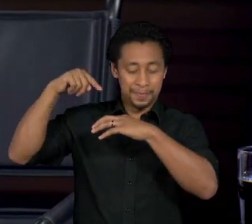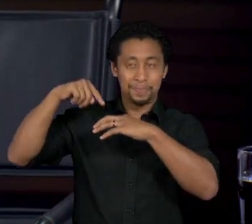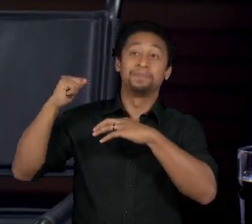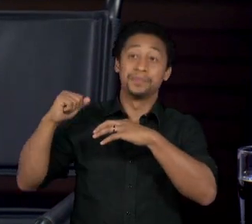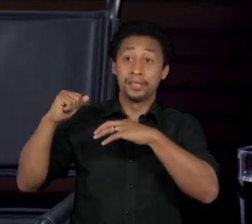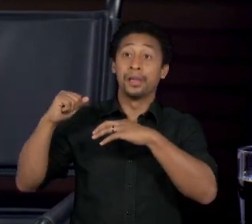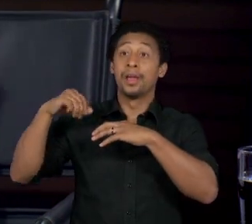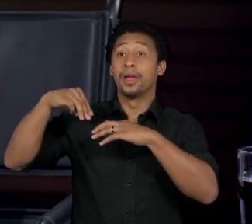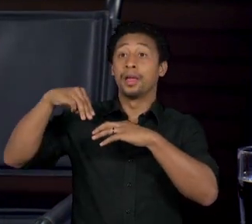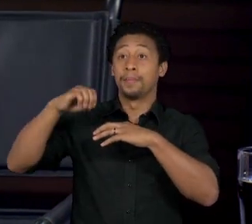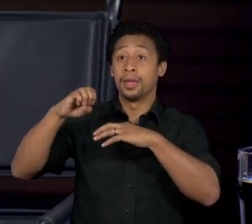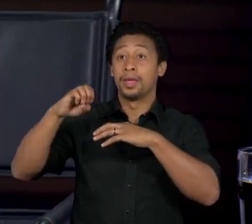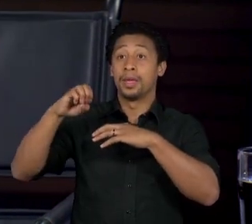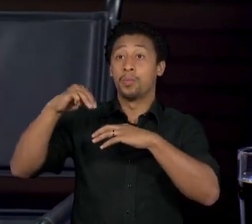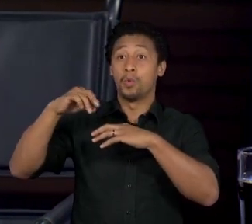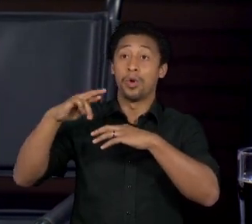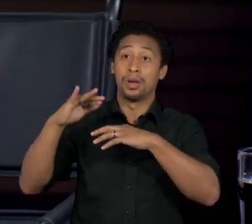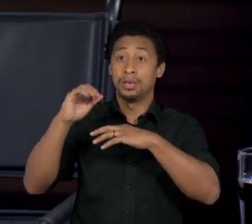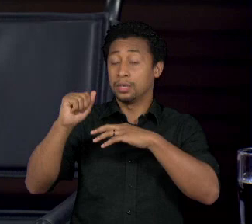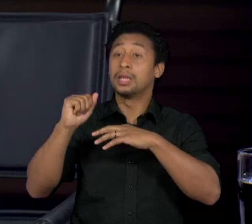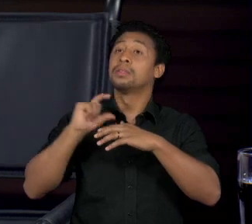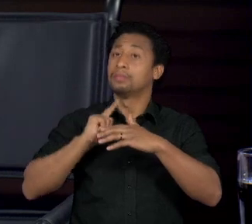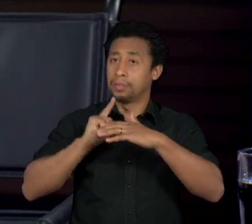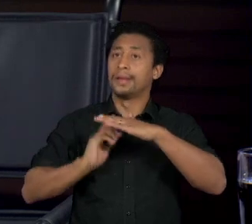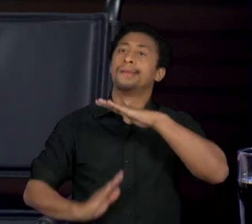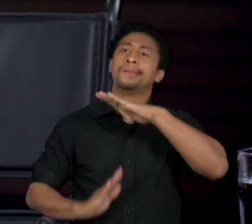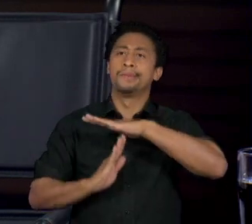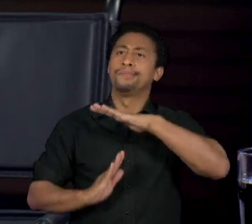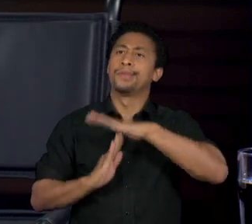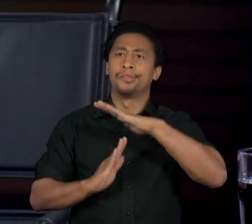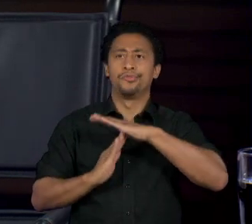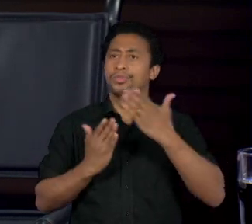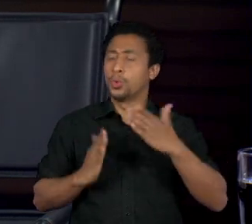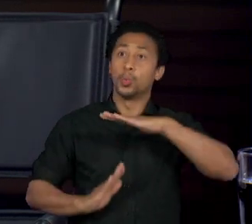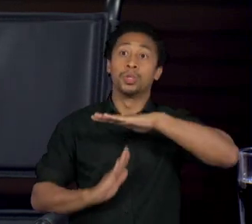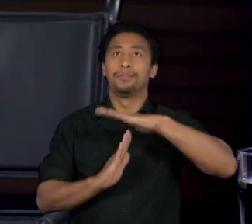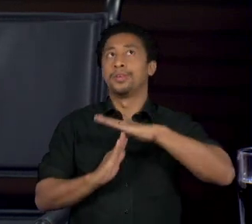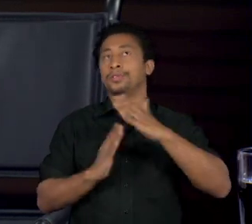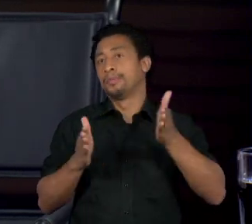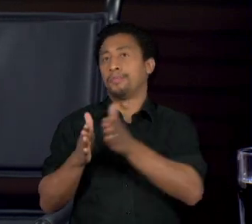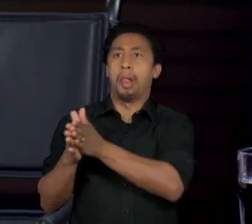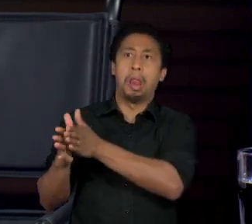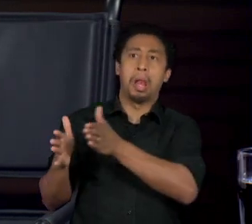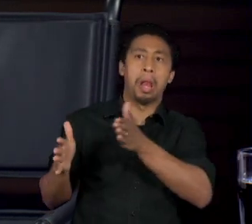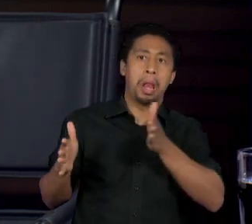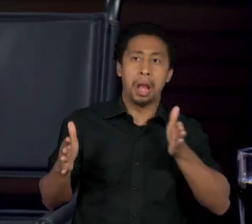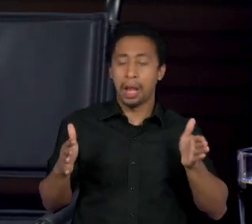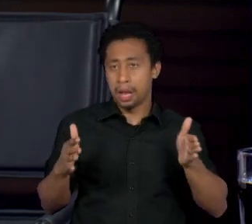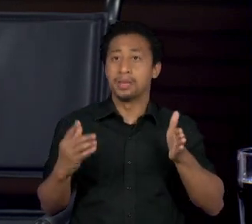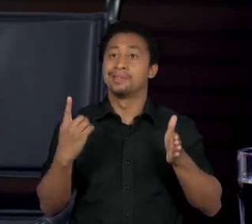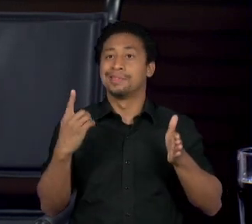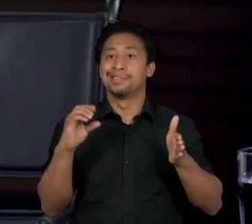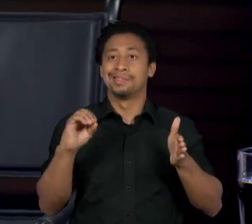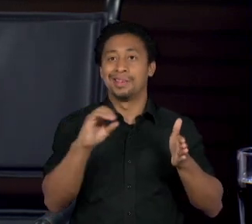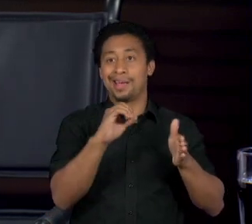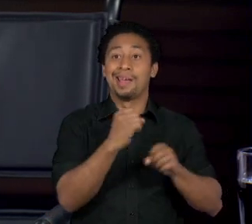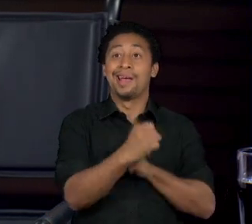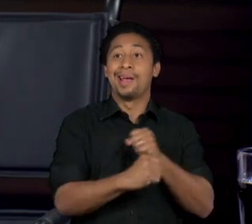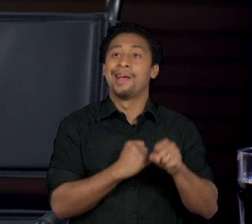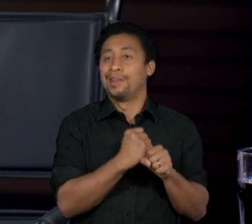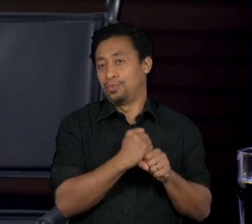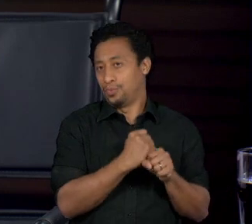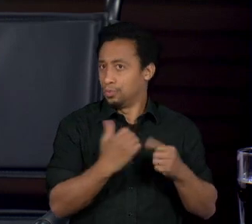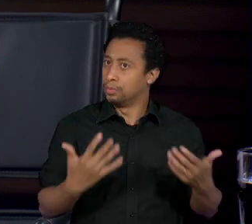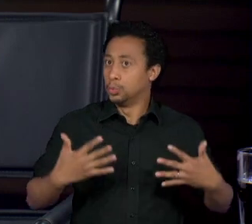que é limitada em 100 anos, alguma coisa muito extensa, mas a gente tem uma limitação. E o próprio cérebro faz